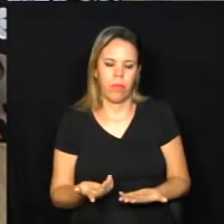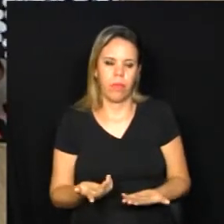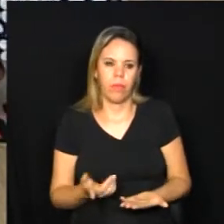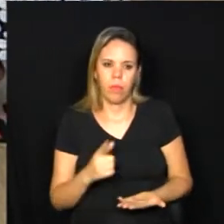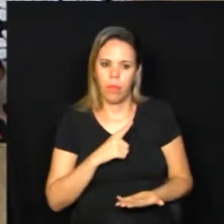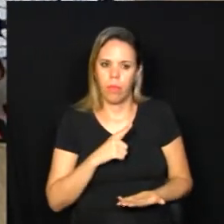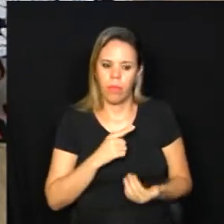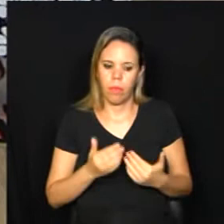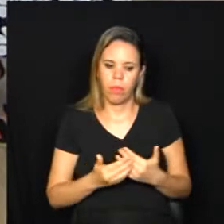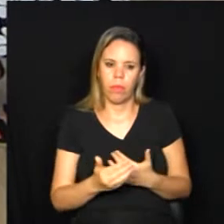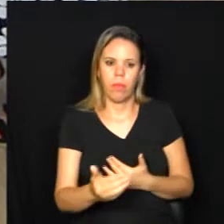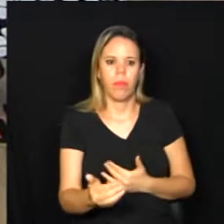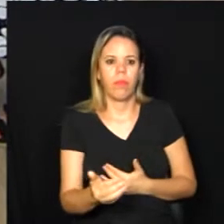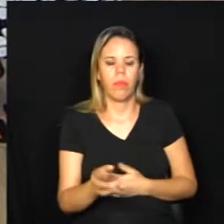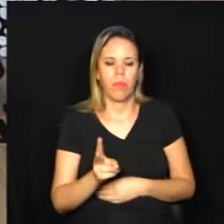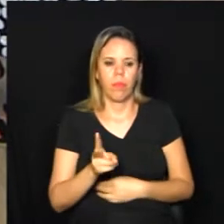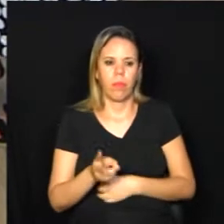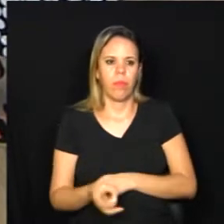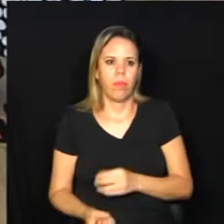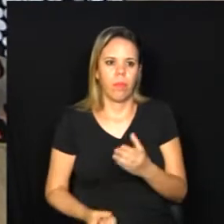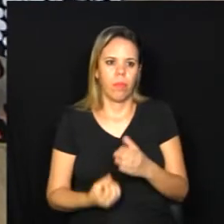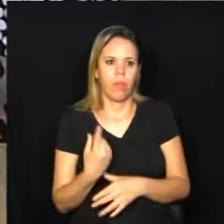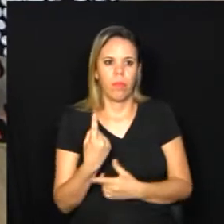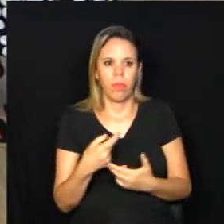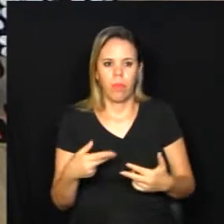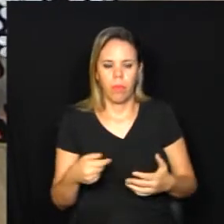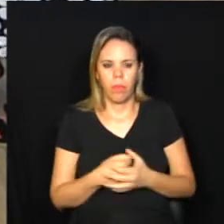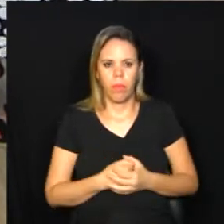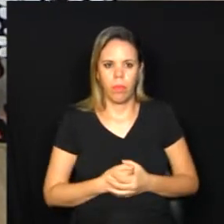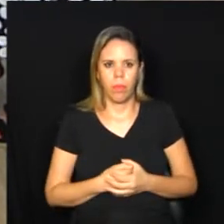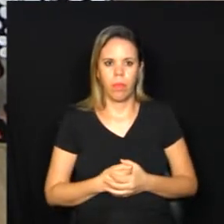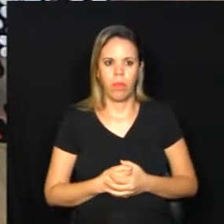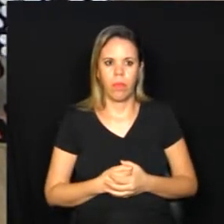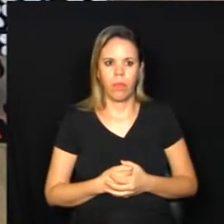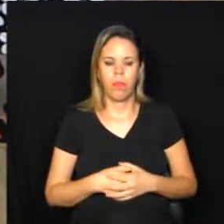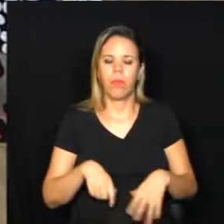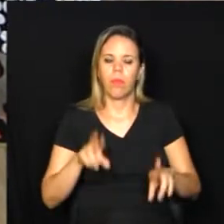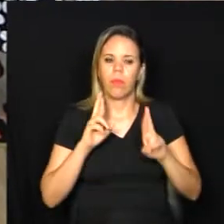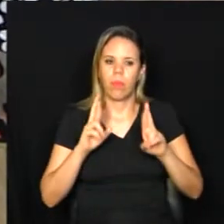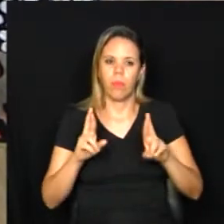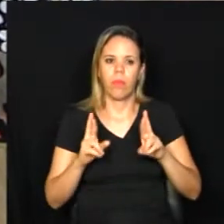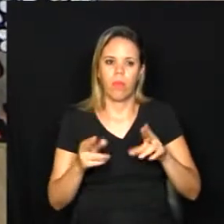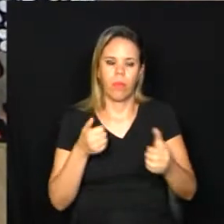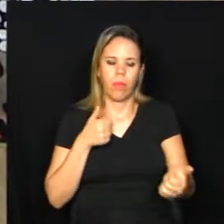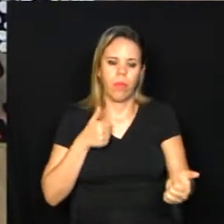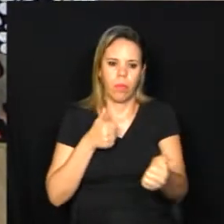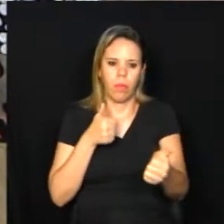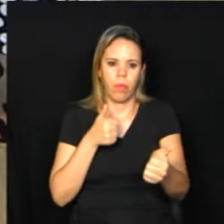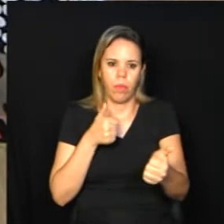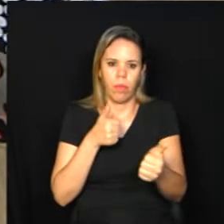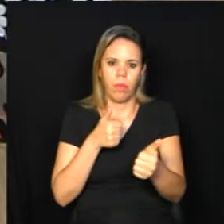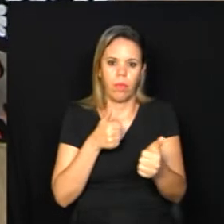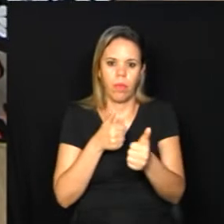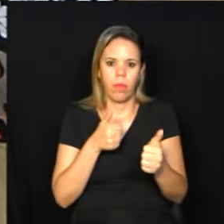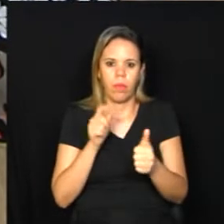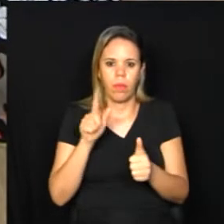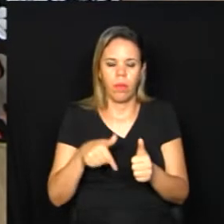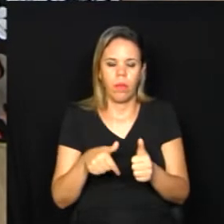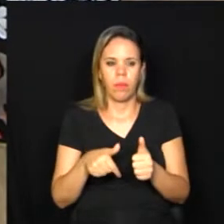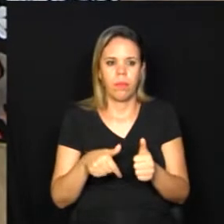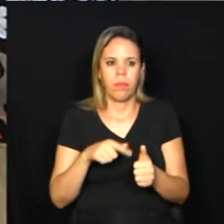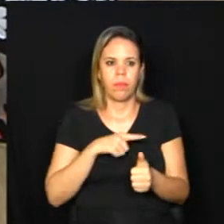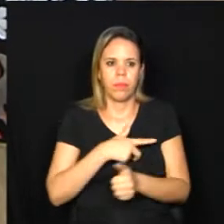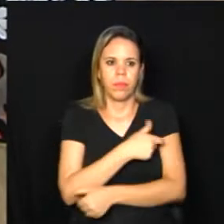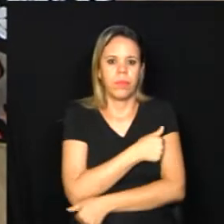tem um longo caminho a percorrer, a única coisa é que a luz no fim do túnel ela está mais próxima, que seria essa relação com